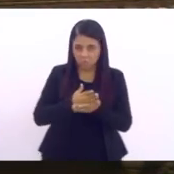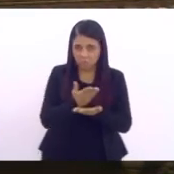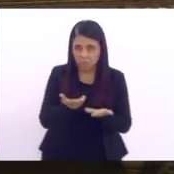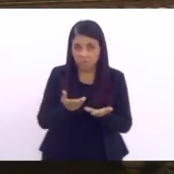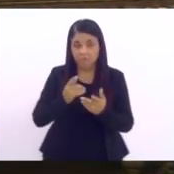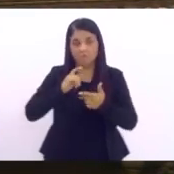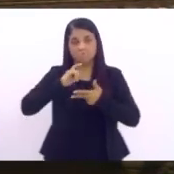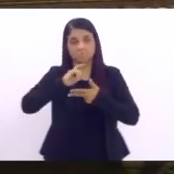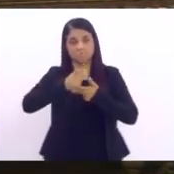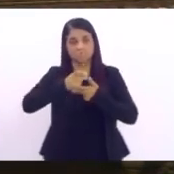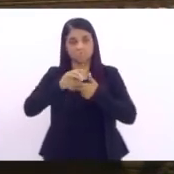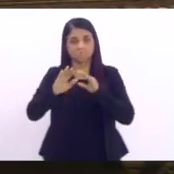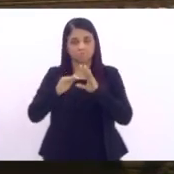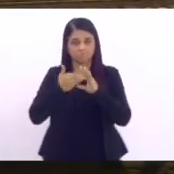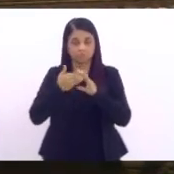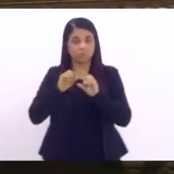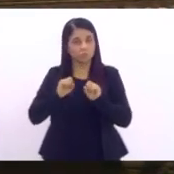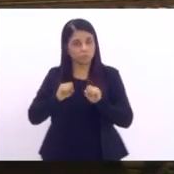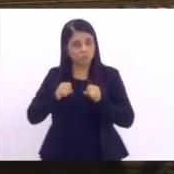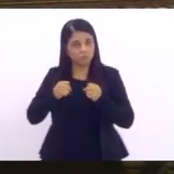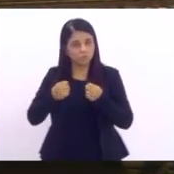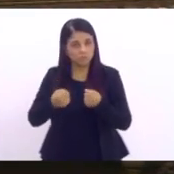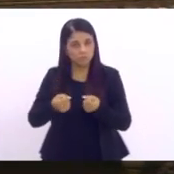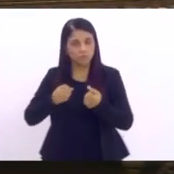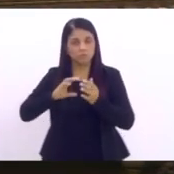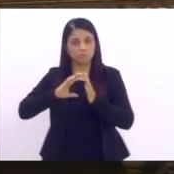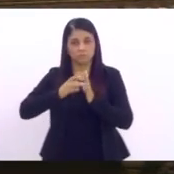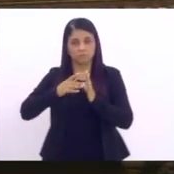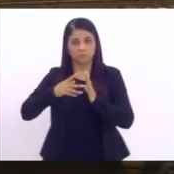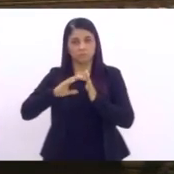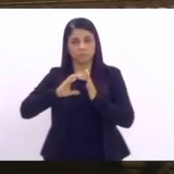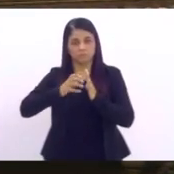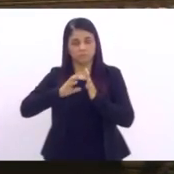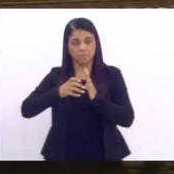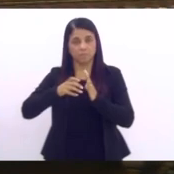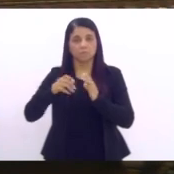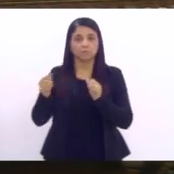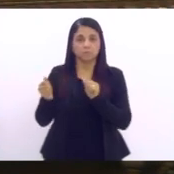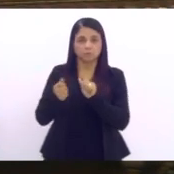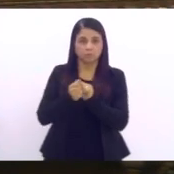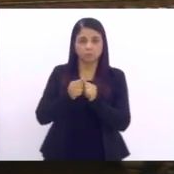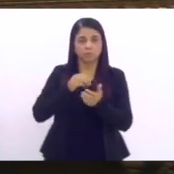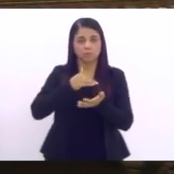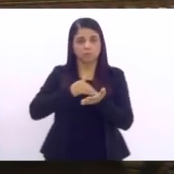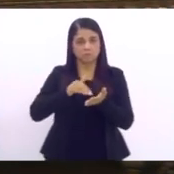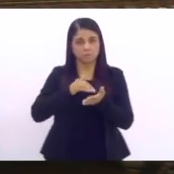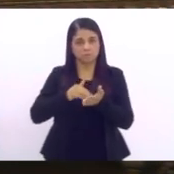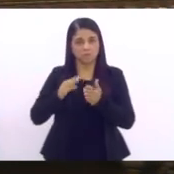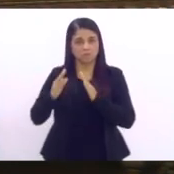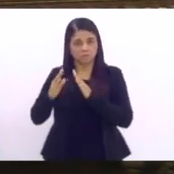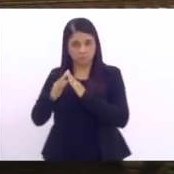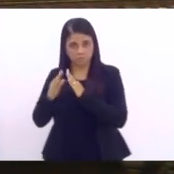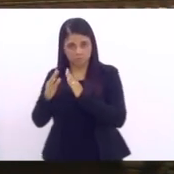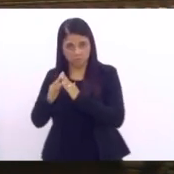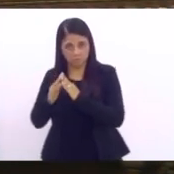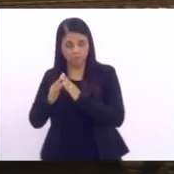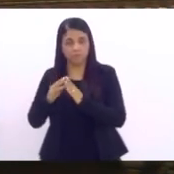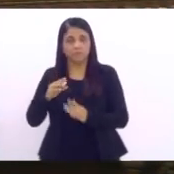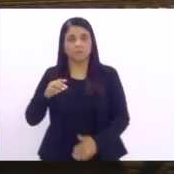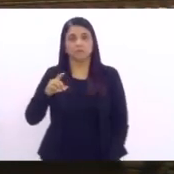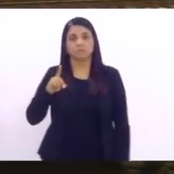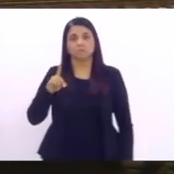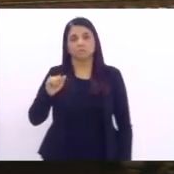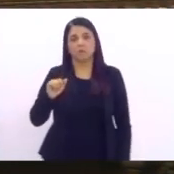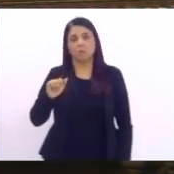comum da nossa bancada, junto ao secretário de Habitação, da UARES, justamente trazendo